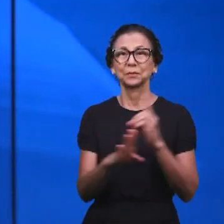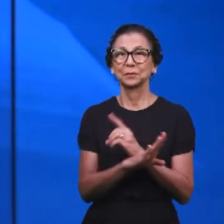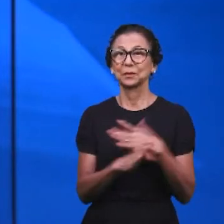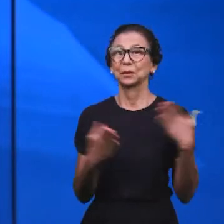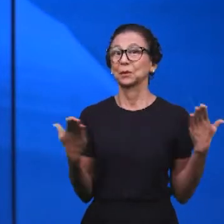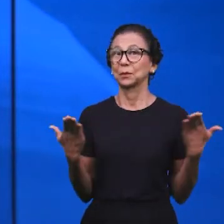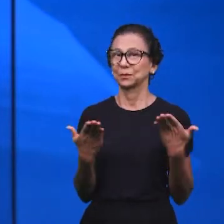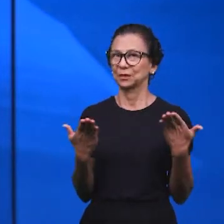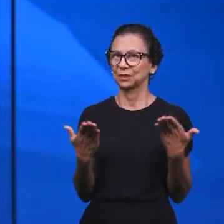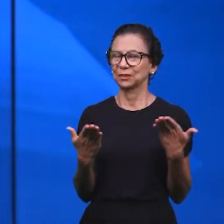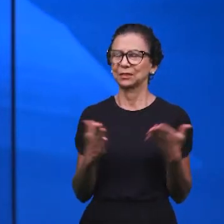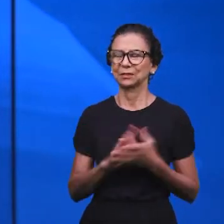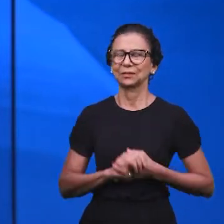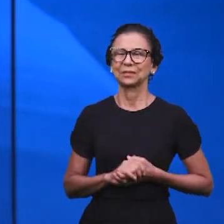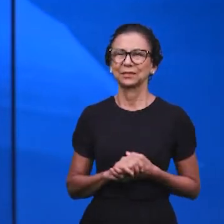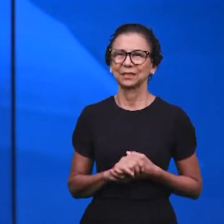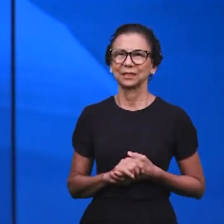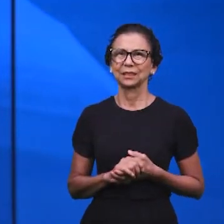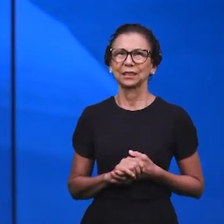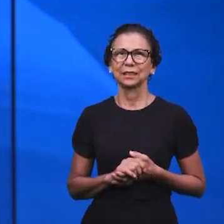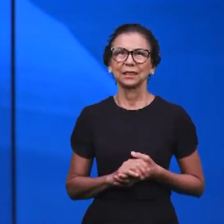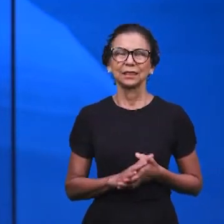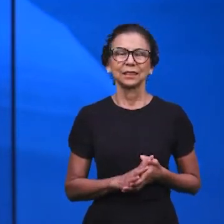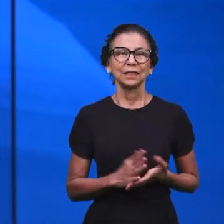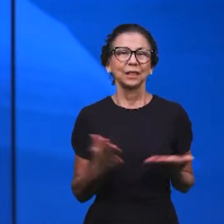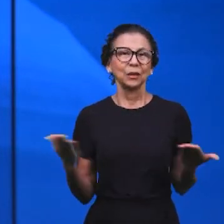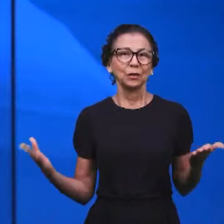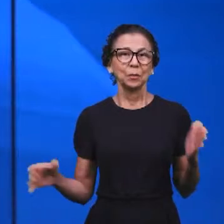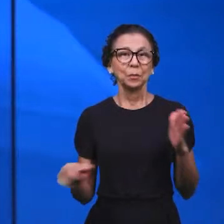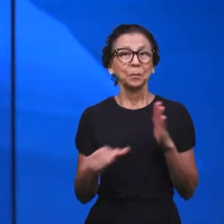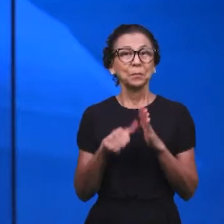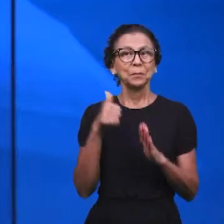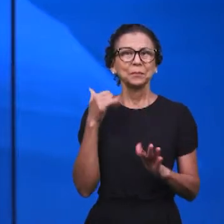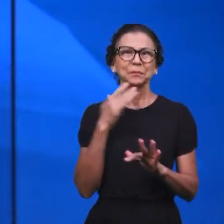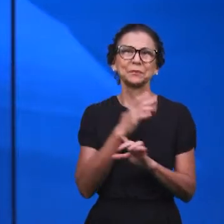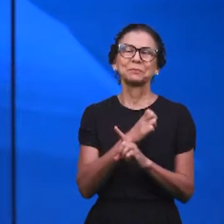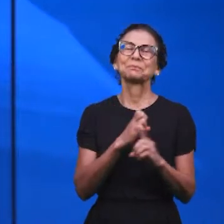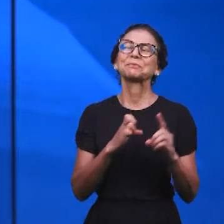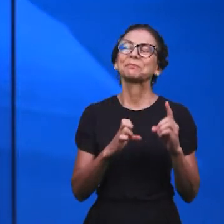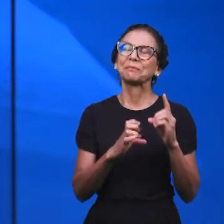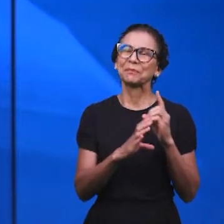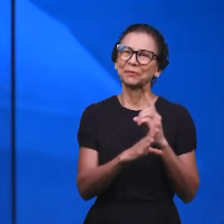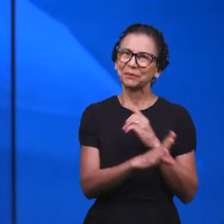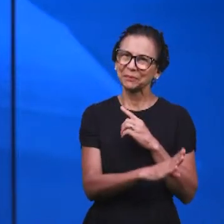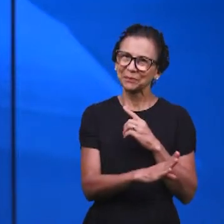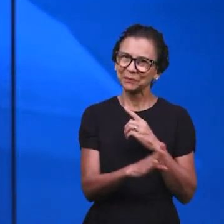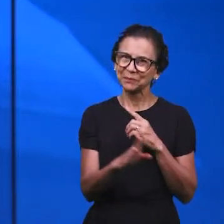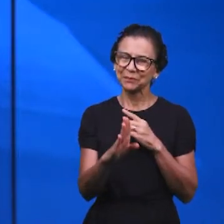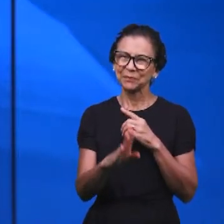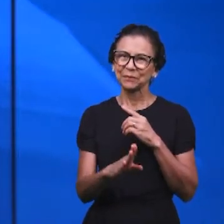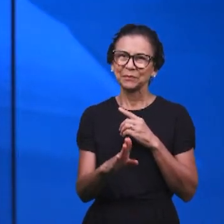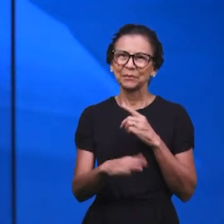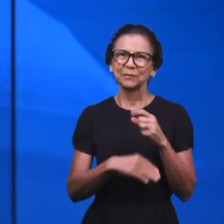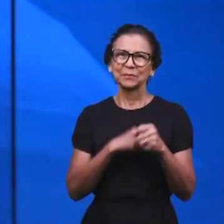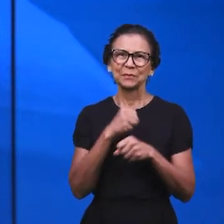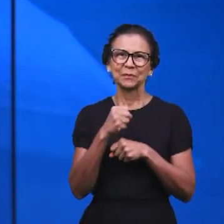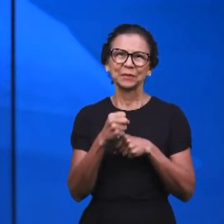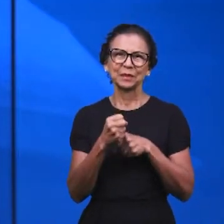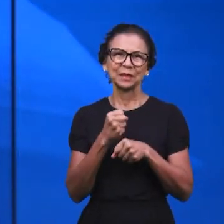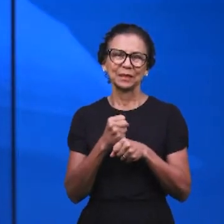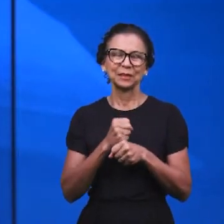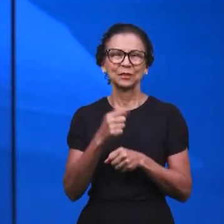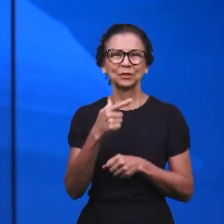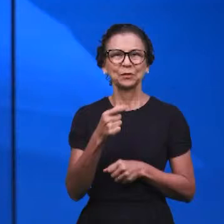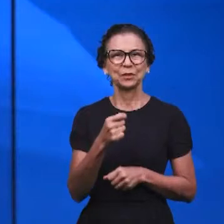Dominical de hoje. Hoje nós estamos aqui na nossa primeira Escola Bíblica Dominical do ano de 2024.